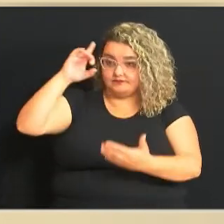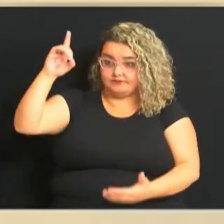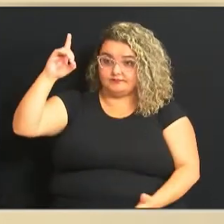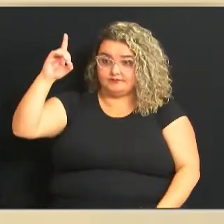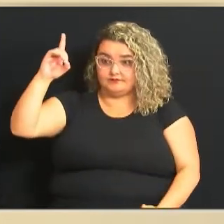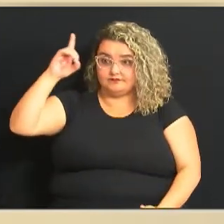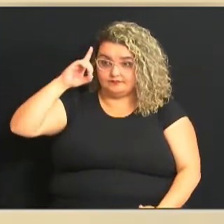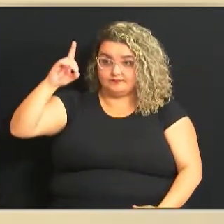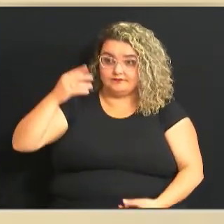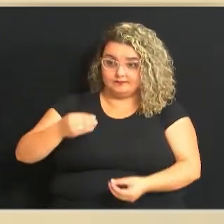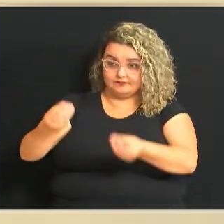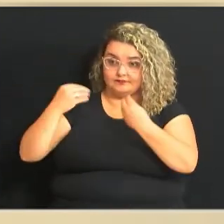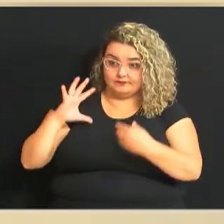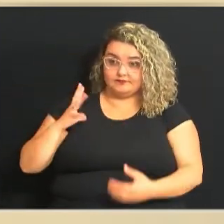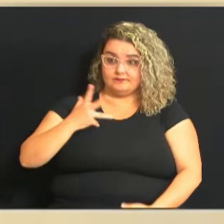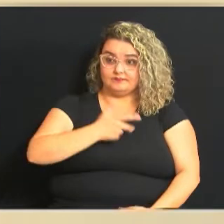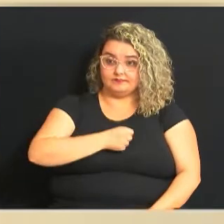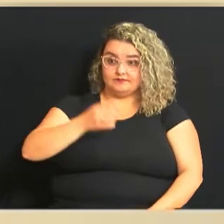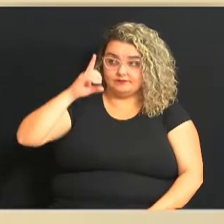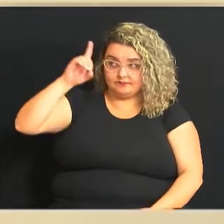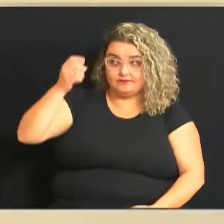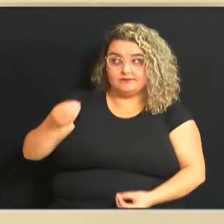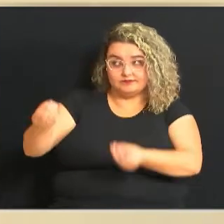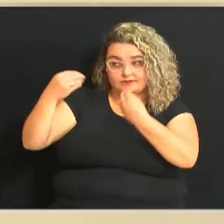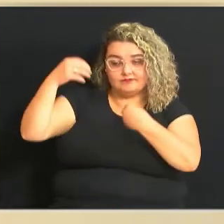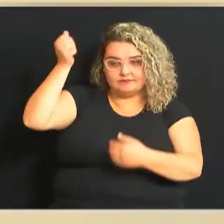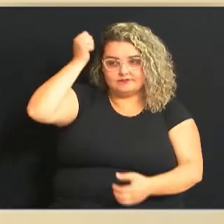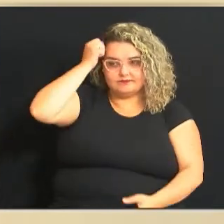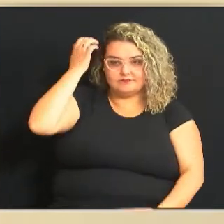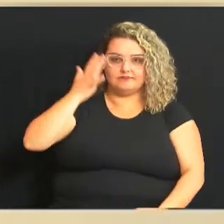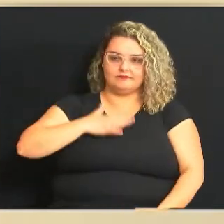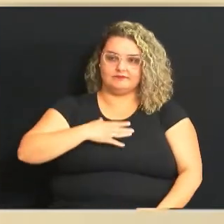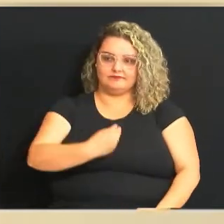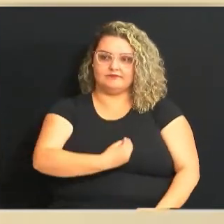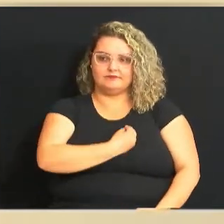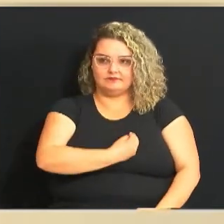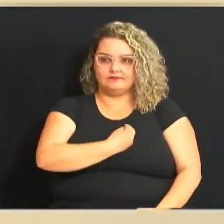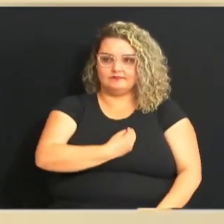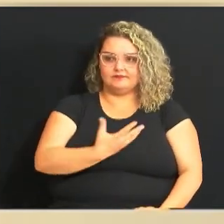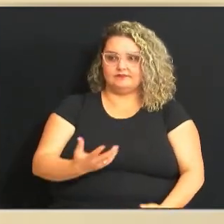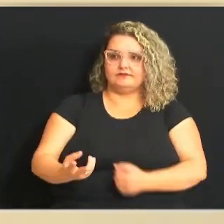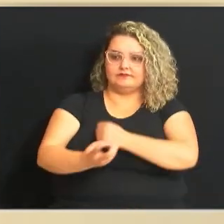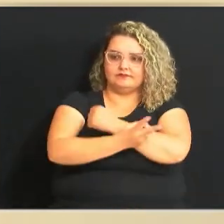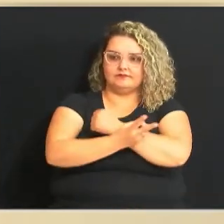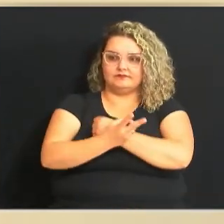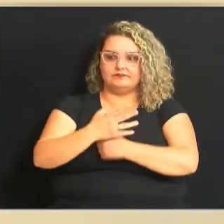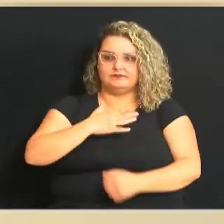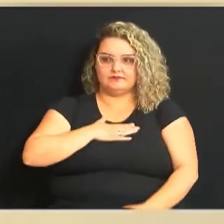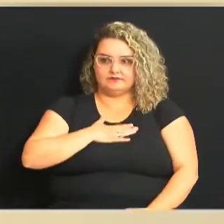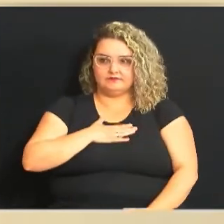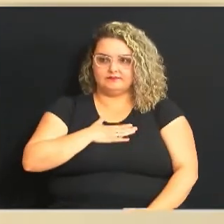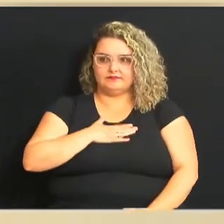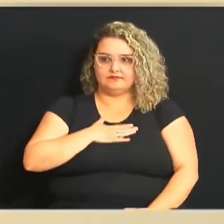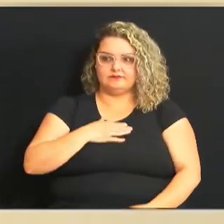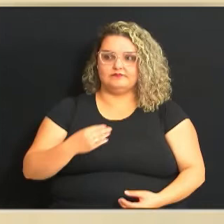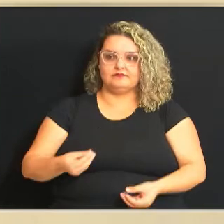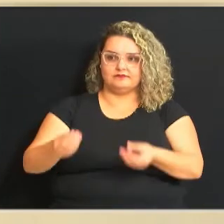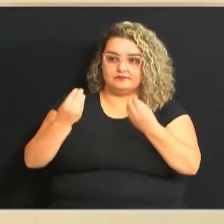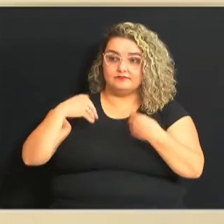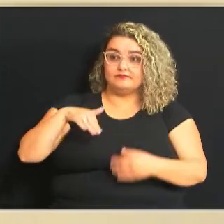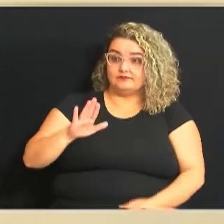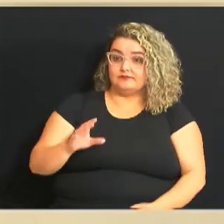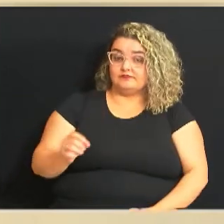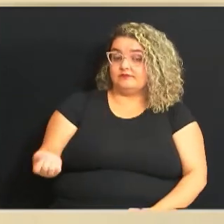municipal de saúde, incluindo também a situação aqui no Mário Gatti. No requerimento, ele questiona o Executivo.